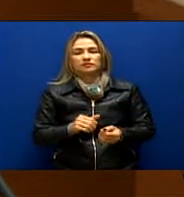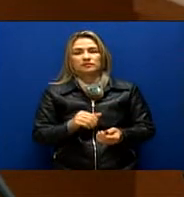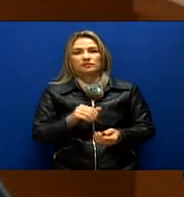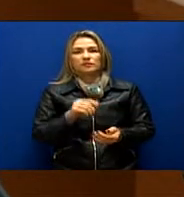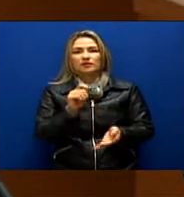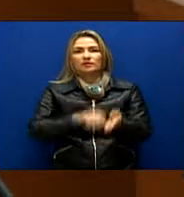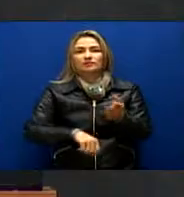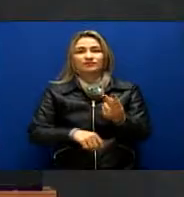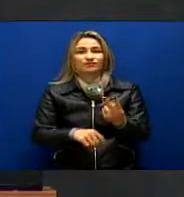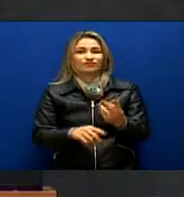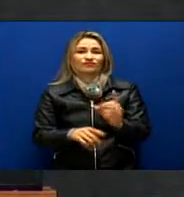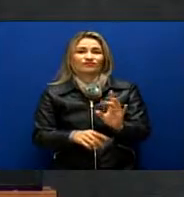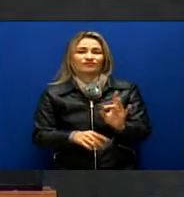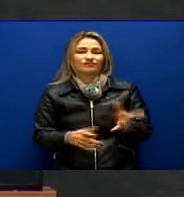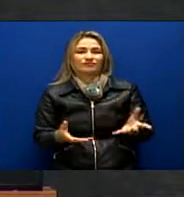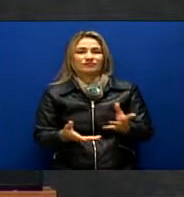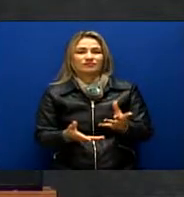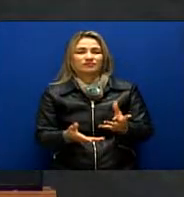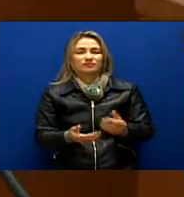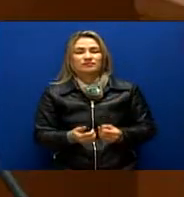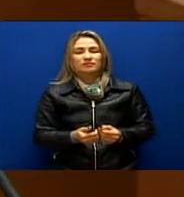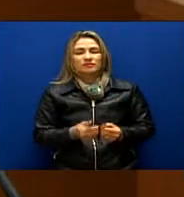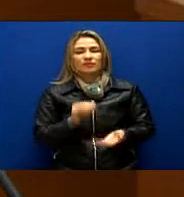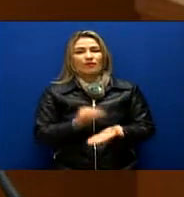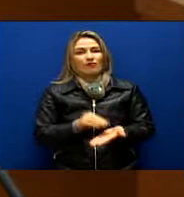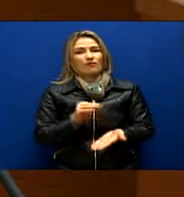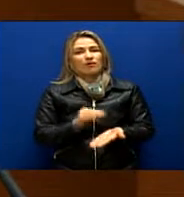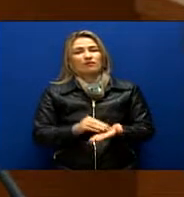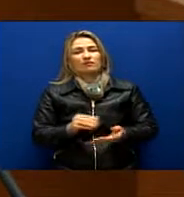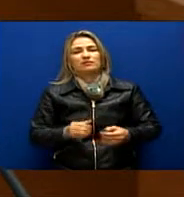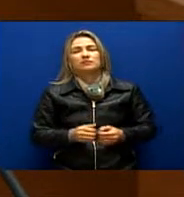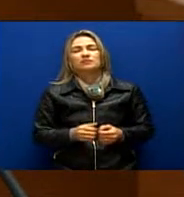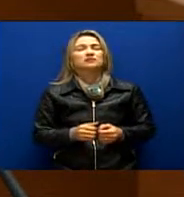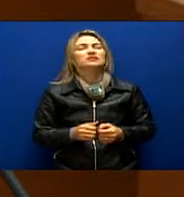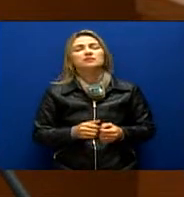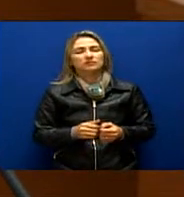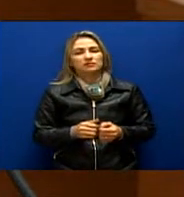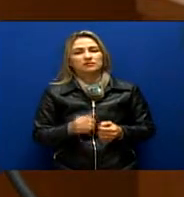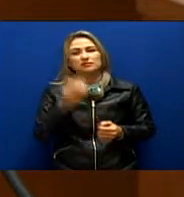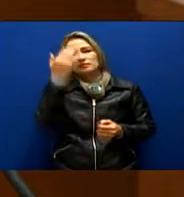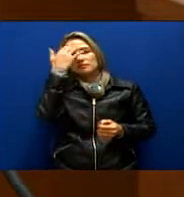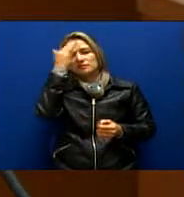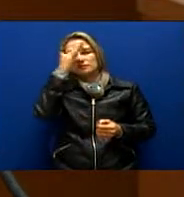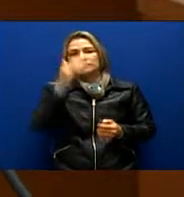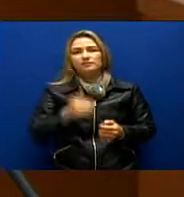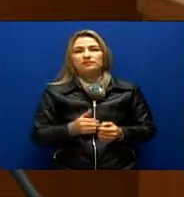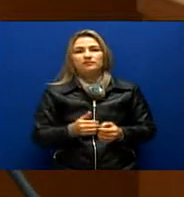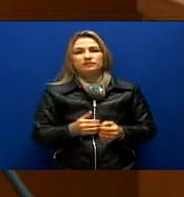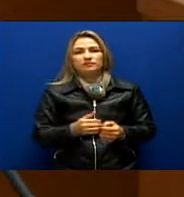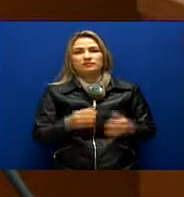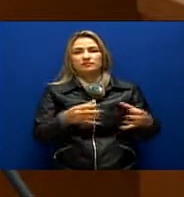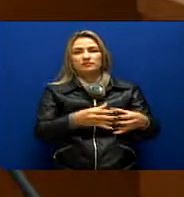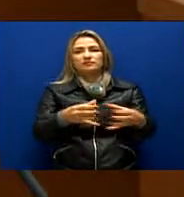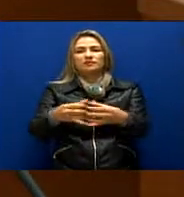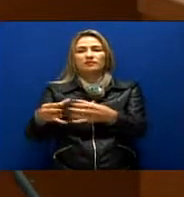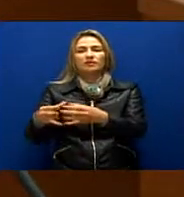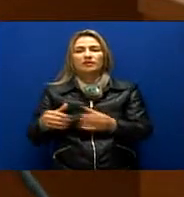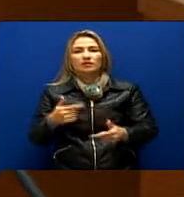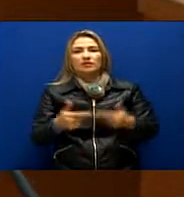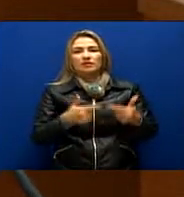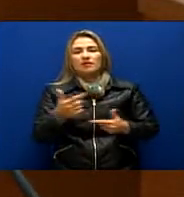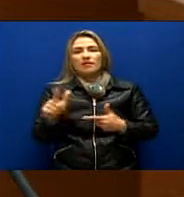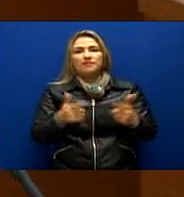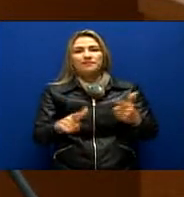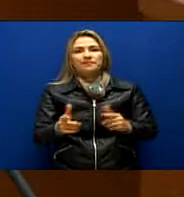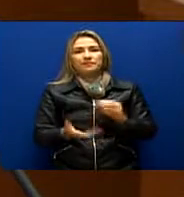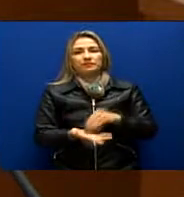pauta o projeto de Vossa Excelência, porque apresentou as emendas. Fausto, só estou eu e o Nenê Silvano. Nós não podemos e ter as outras comissões para correr, como